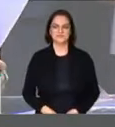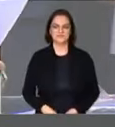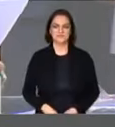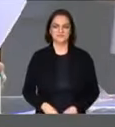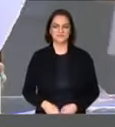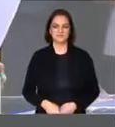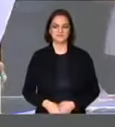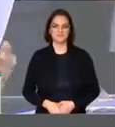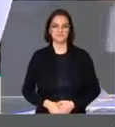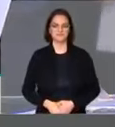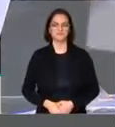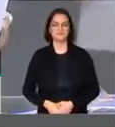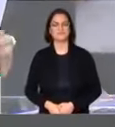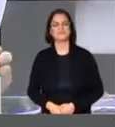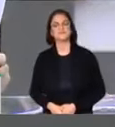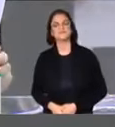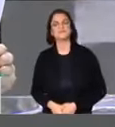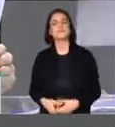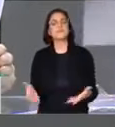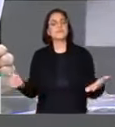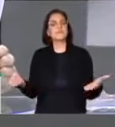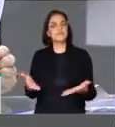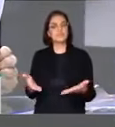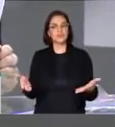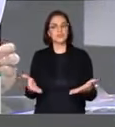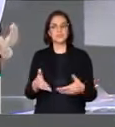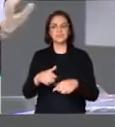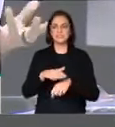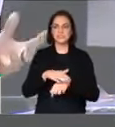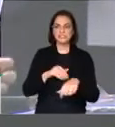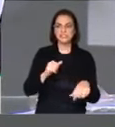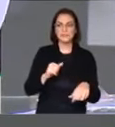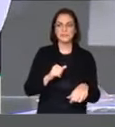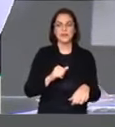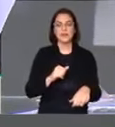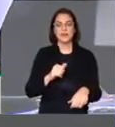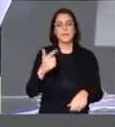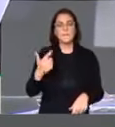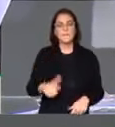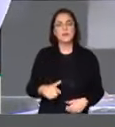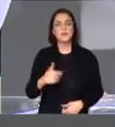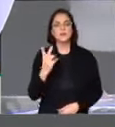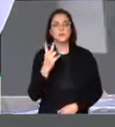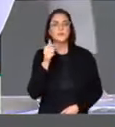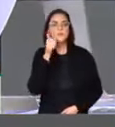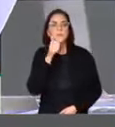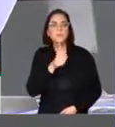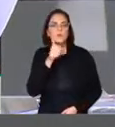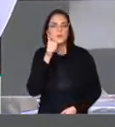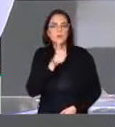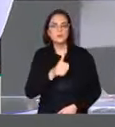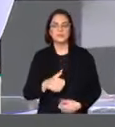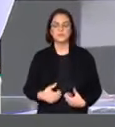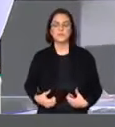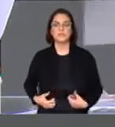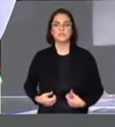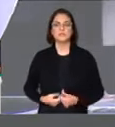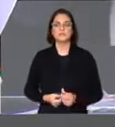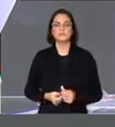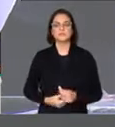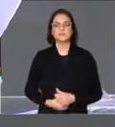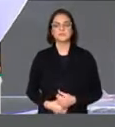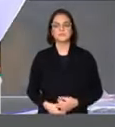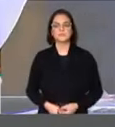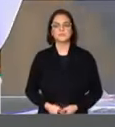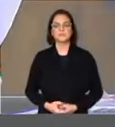aqui nesse momento. E eu gostaria de chamar mais duas mulheres para que possam fazer